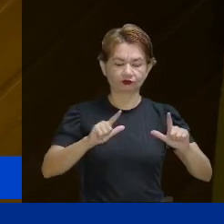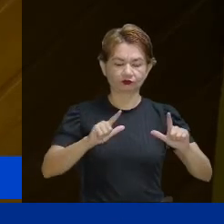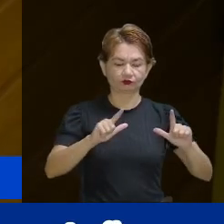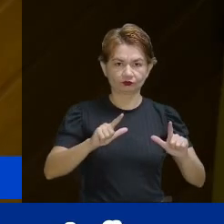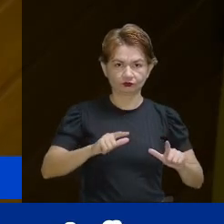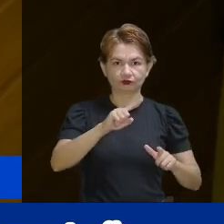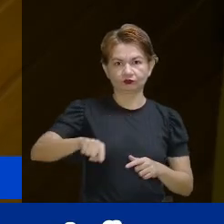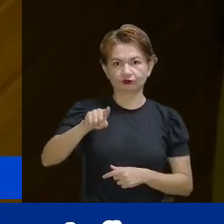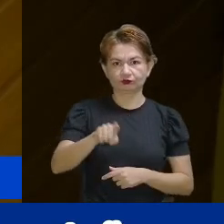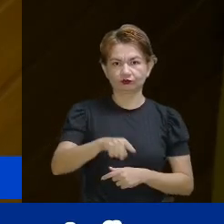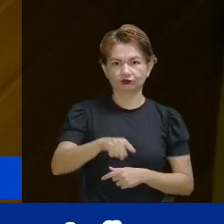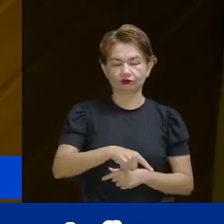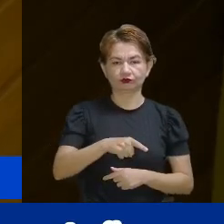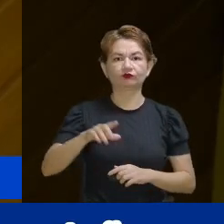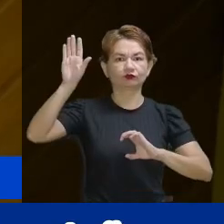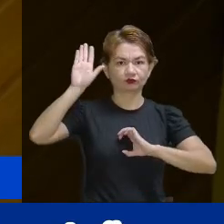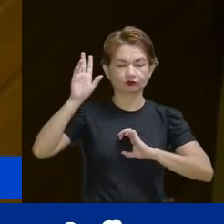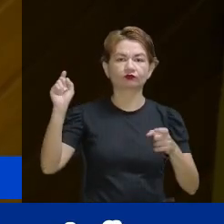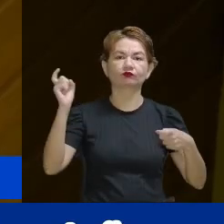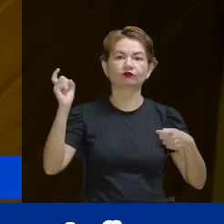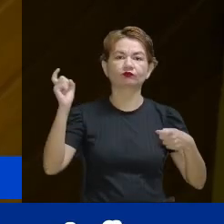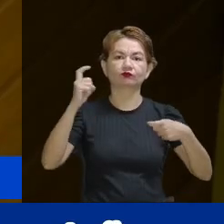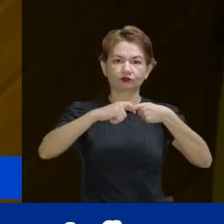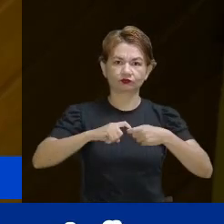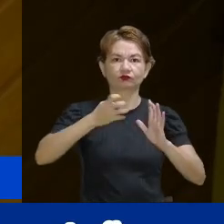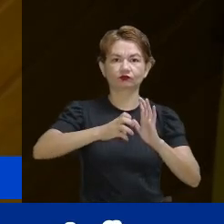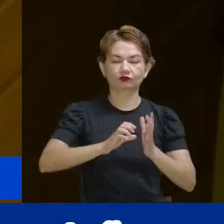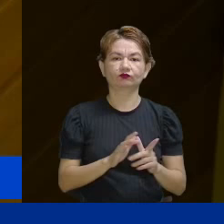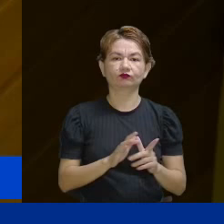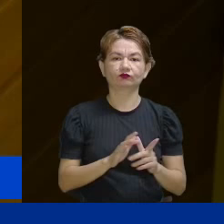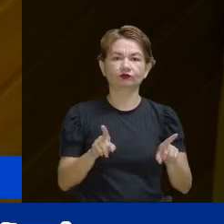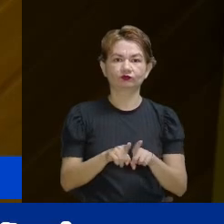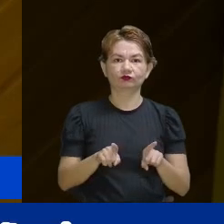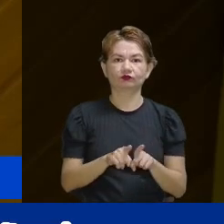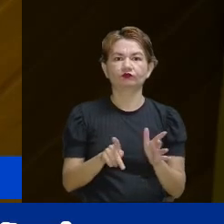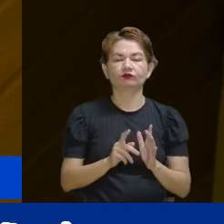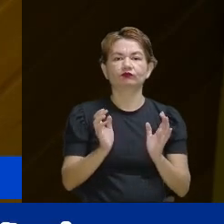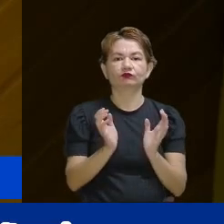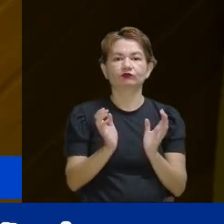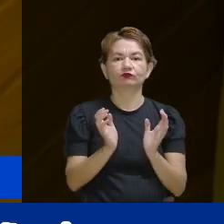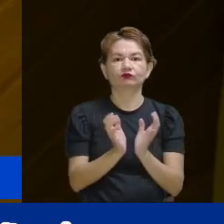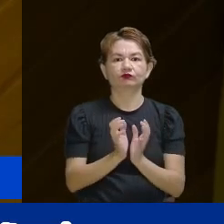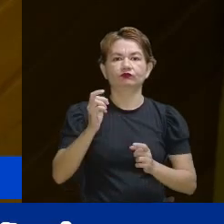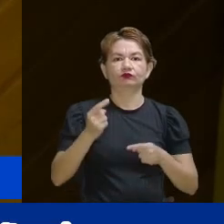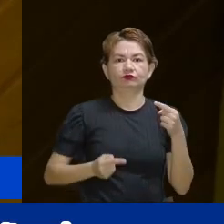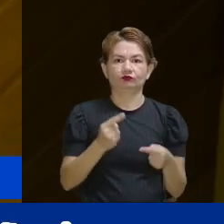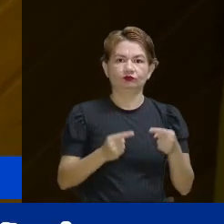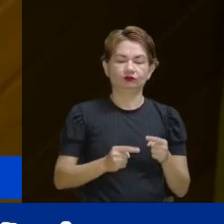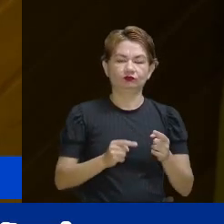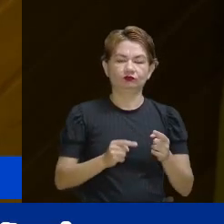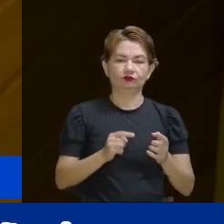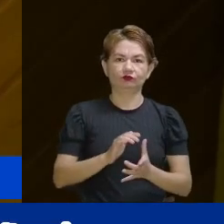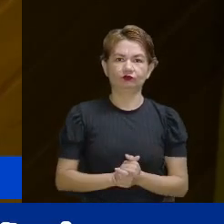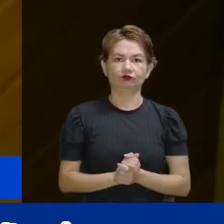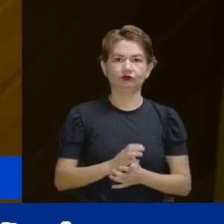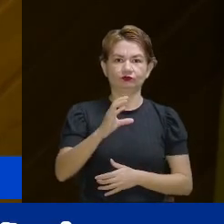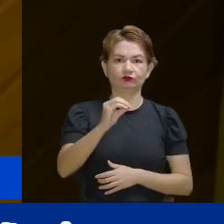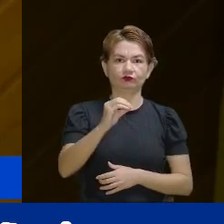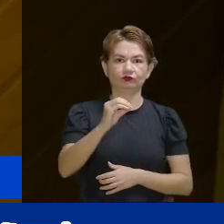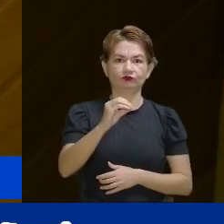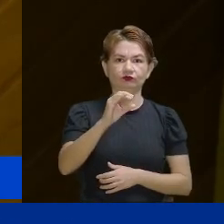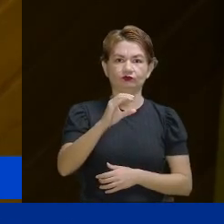vinculados, além de declarar a nulidade dos votos obtidos pela agremiação partidária com a recotagem dos